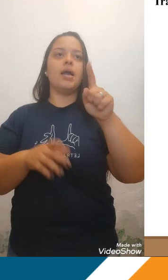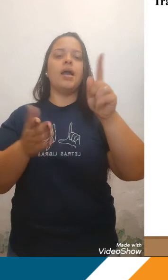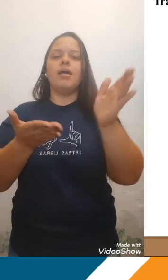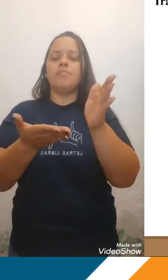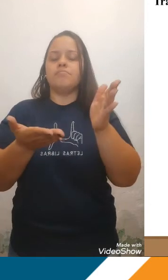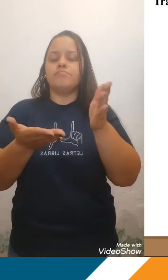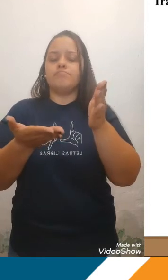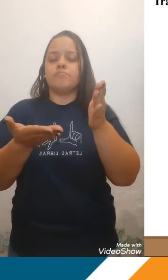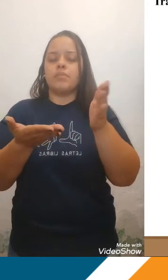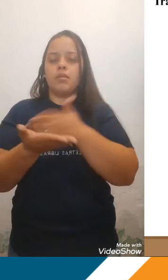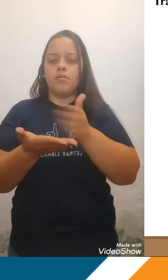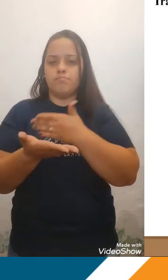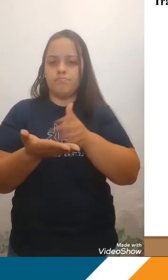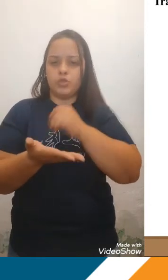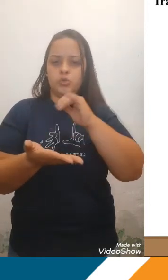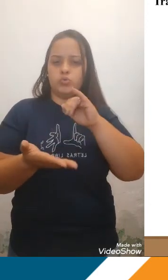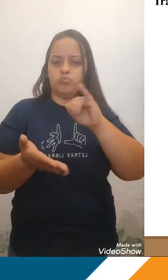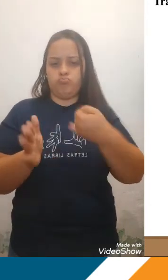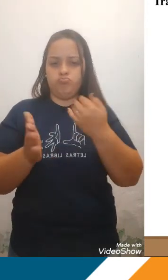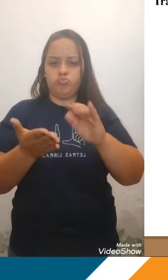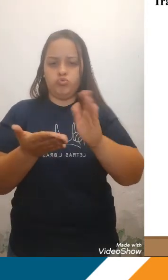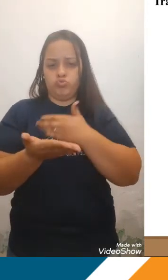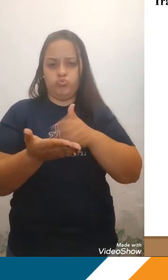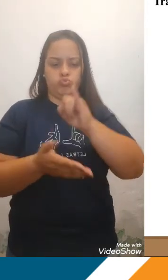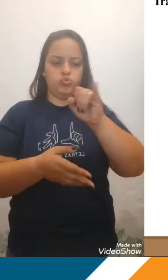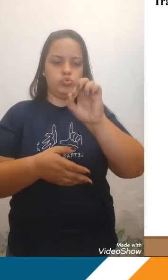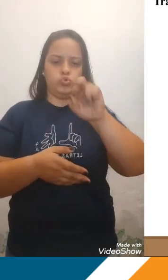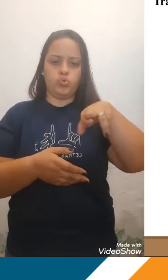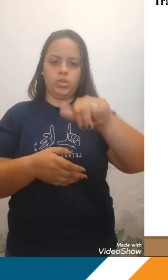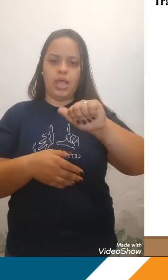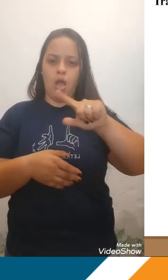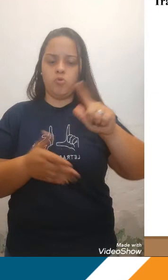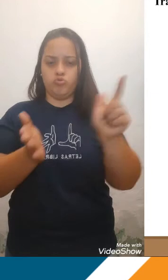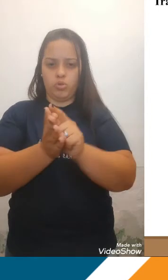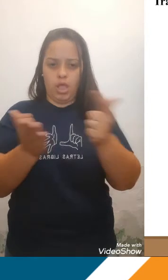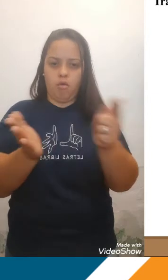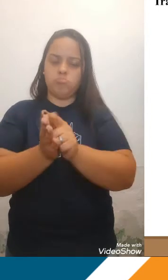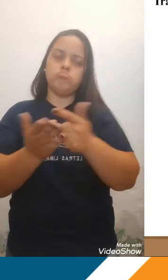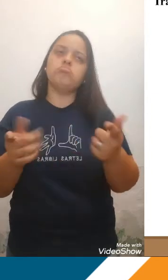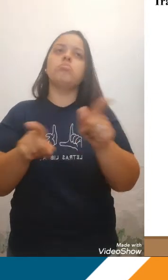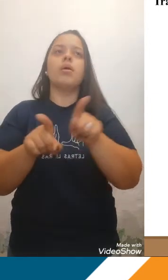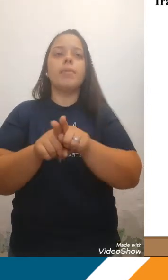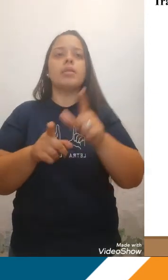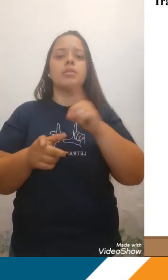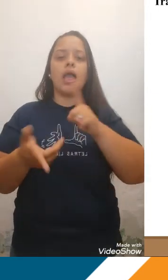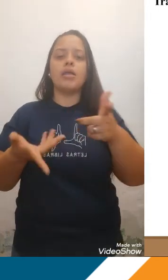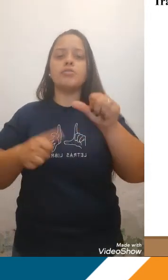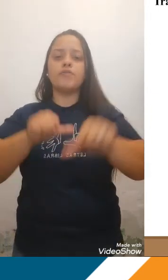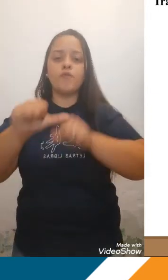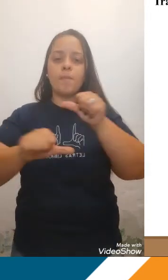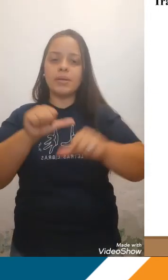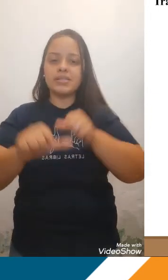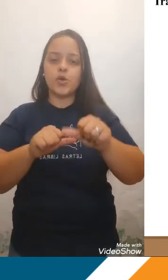oficial e que se chamava a Gazeta do Rio de Janeiro. E todas essas medidas elas foram acompanhadas por transformações